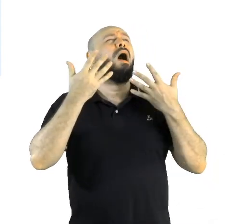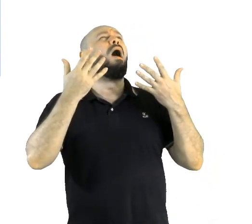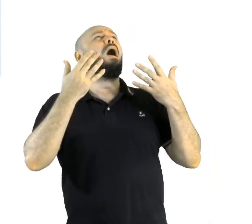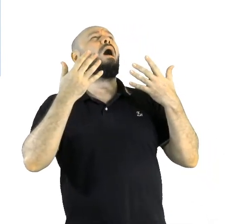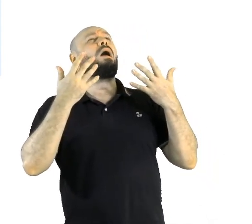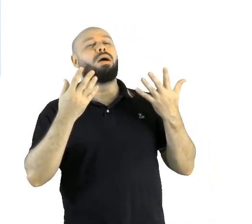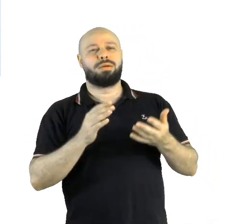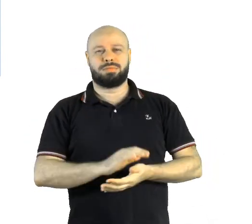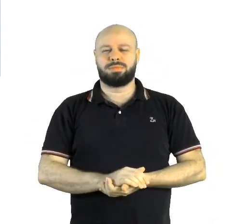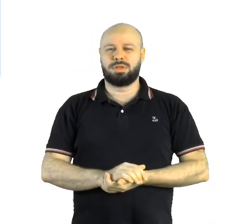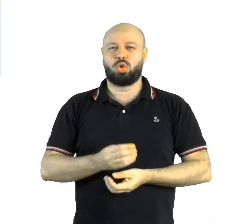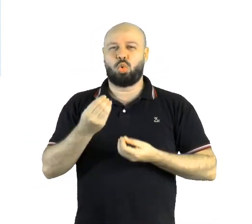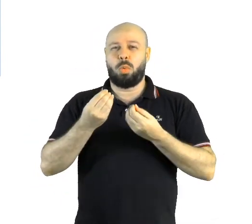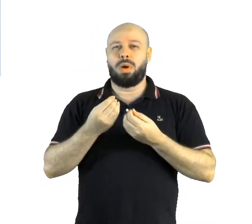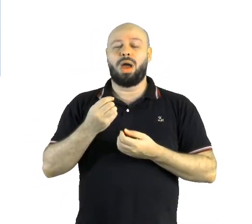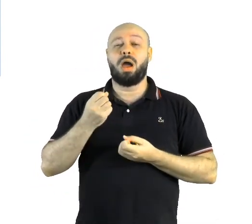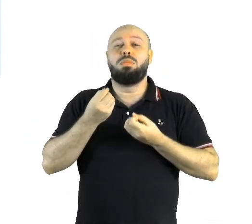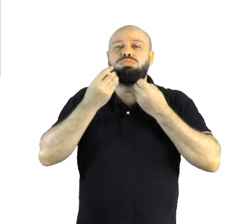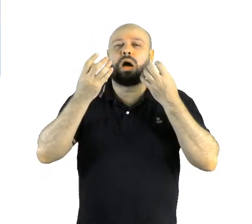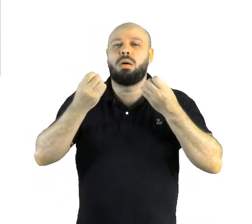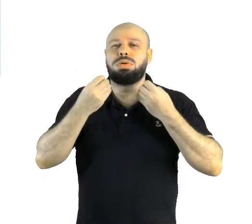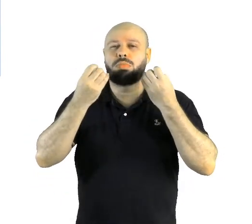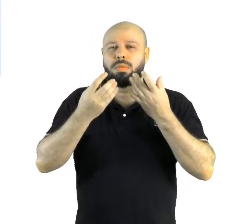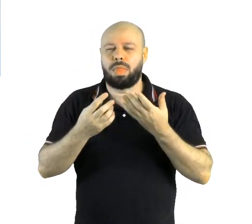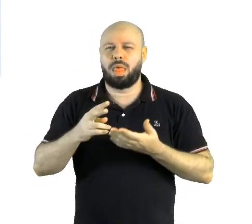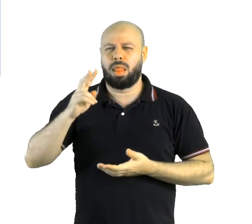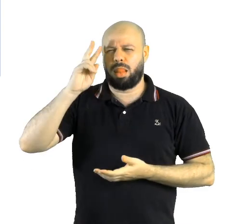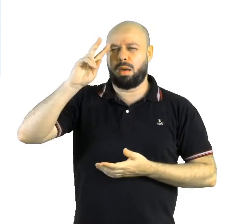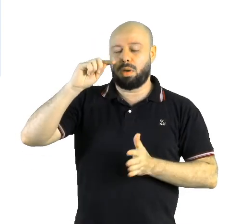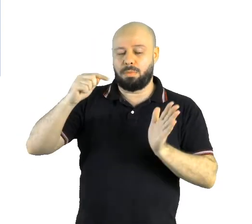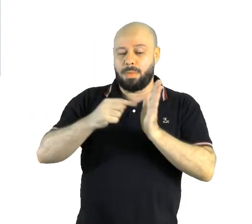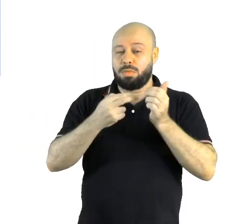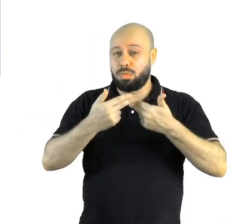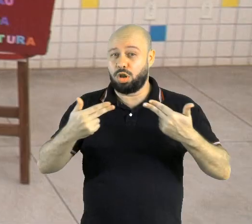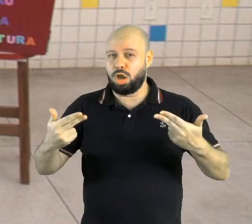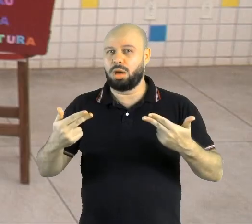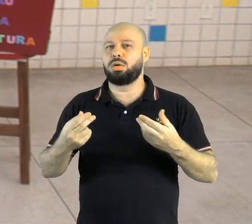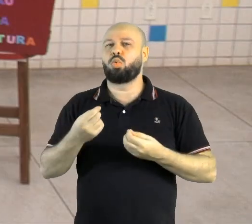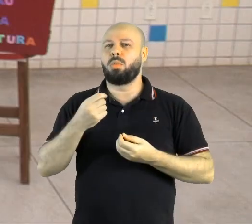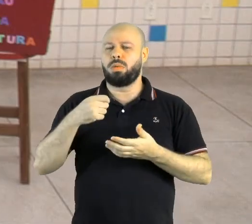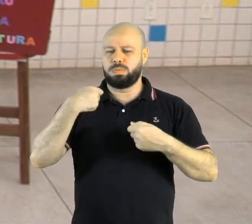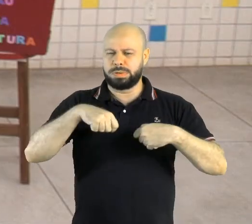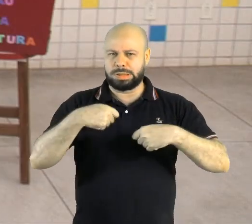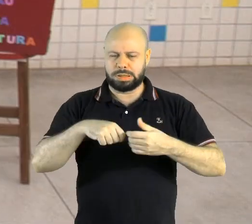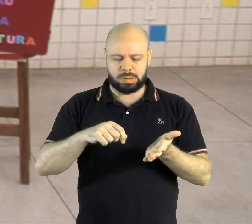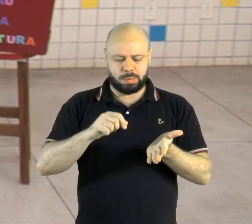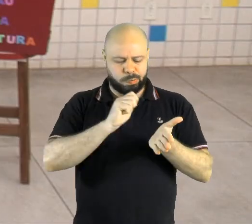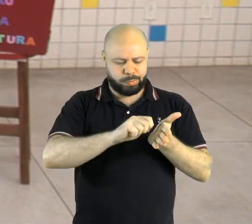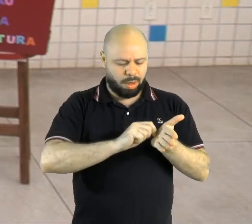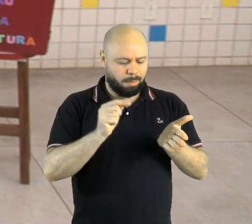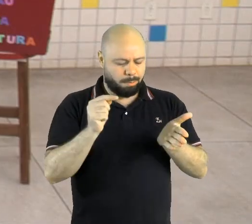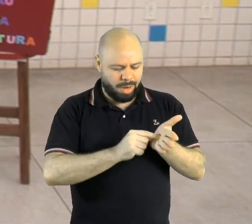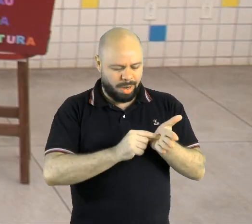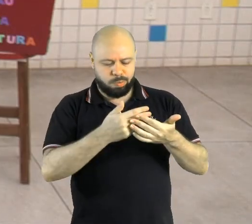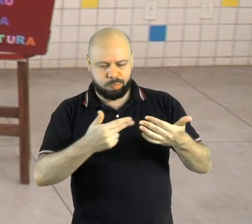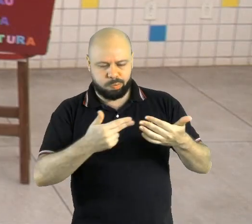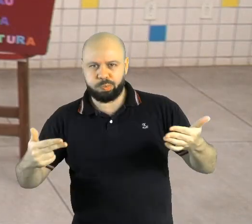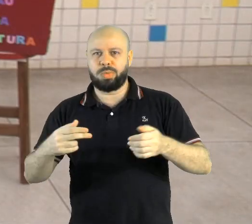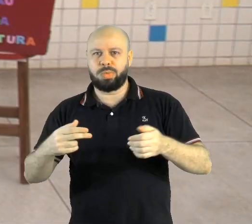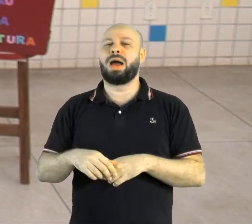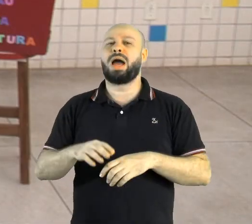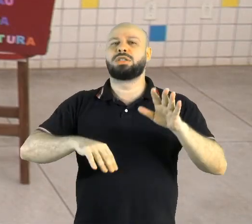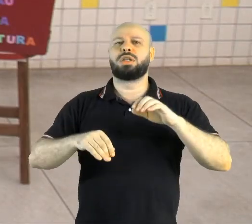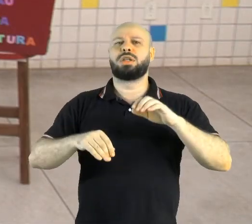as frases. Lembra da aula sobre sinais de pontuação? Eu preciso na escrita usar os sinais, na fala eu vou entonar, eu